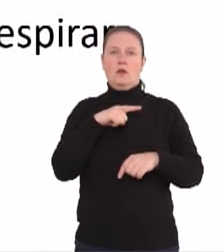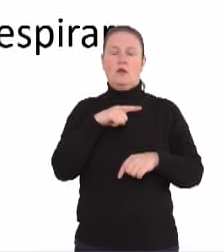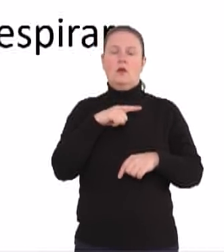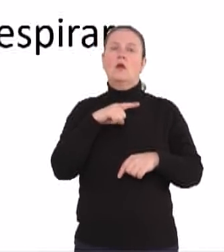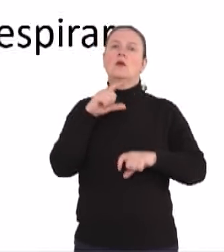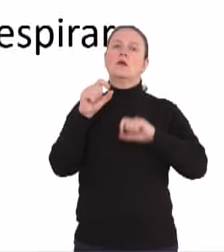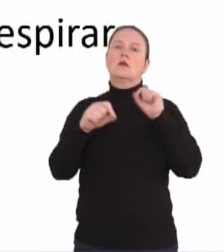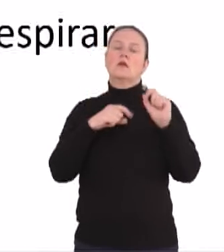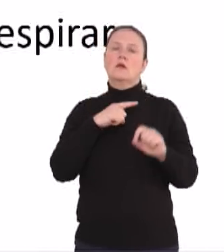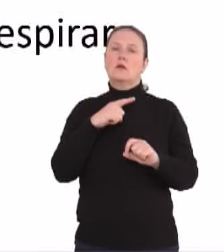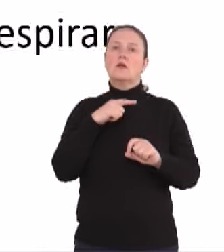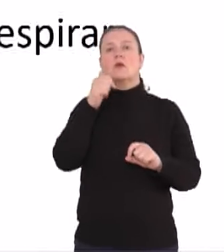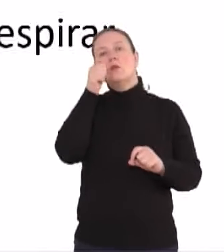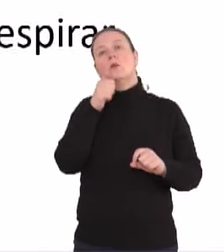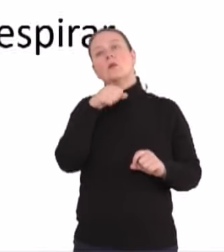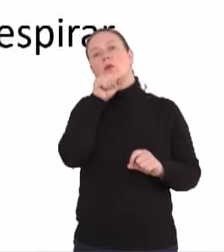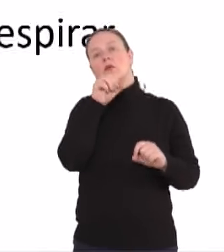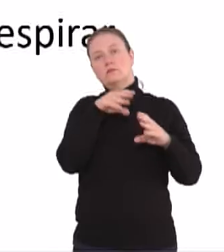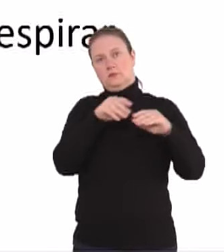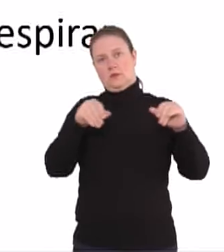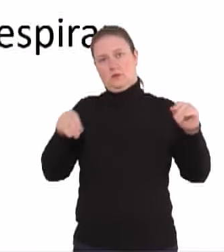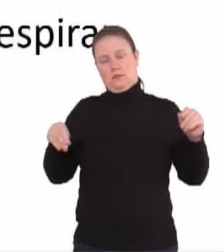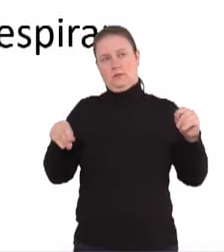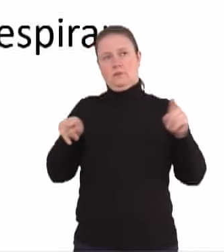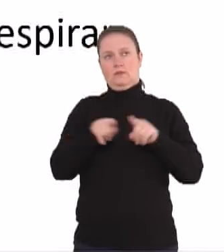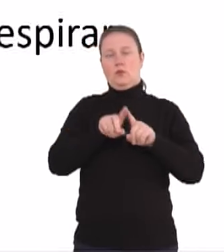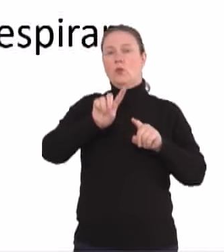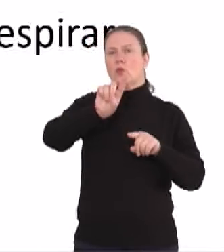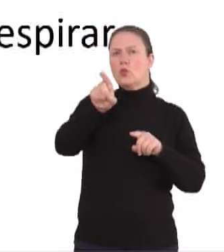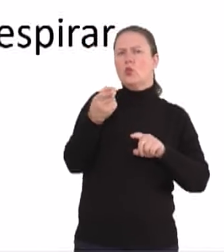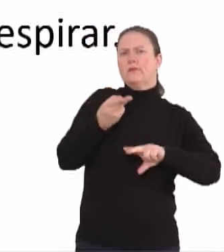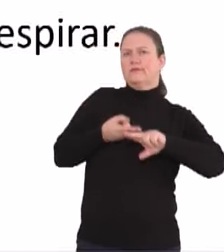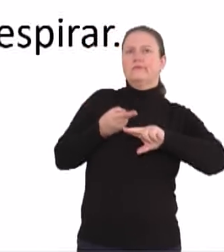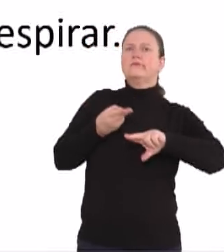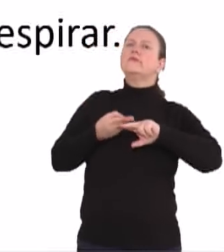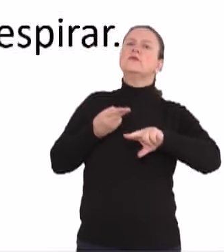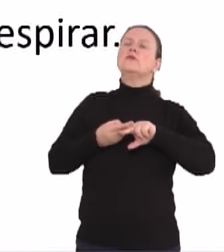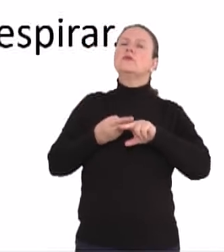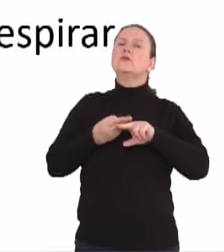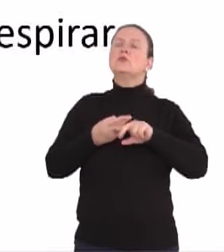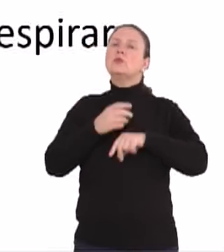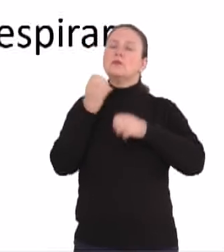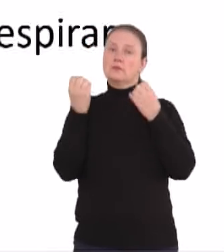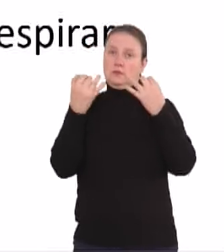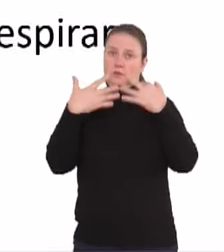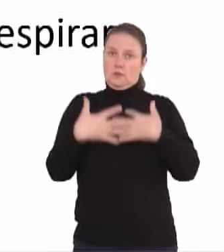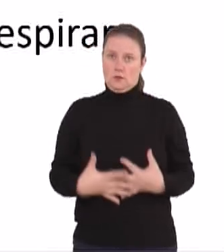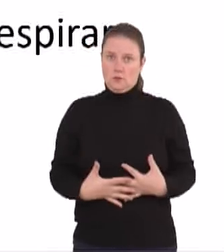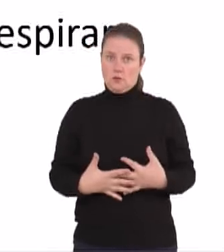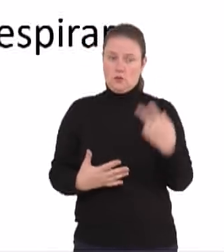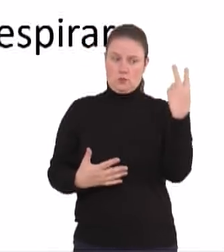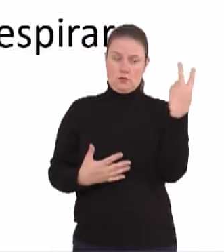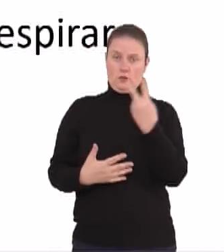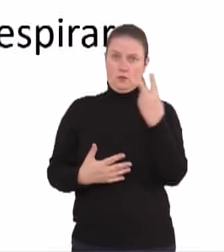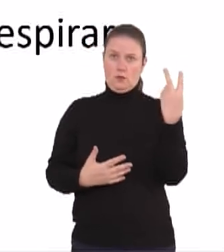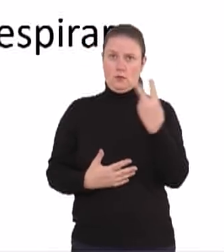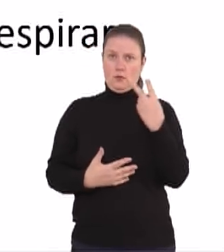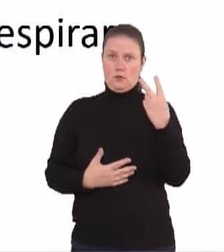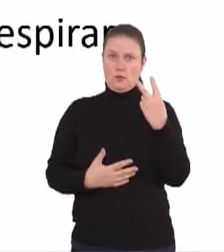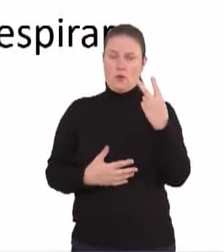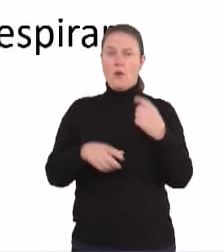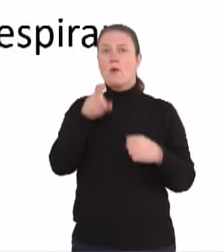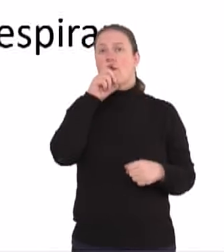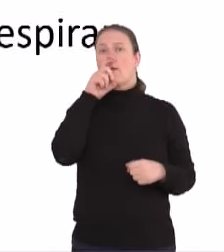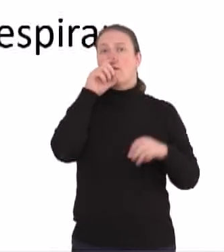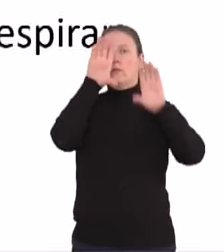Papatuanuku, a mãe da terra. A vírgula é utilizada para explicar que Ranginui se refere ao pai do